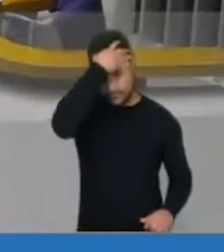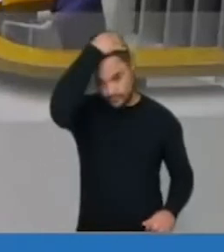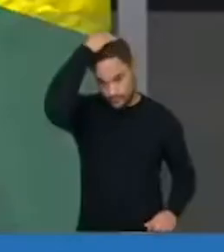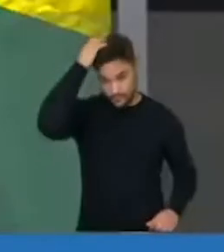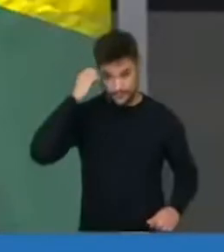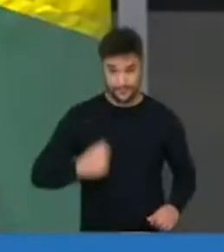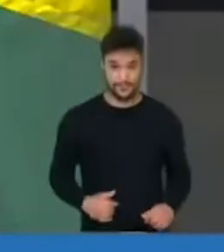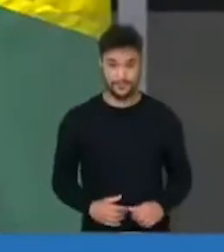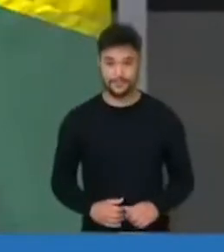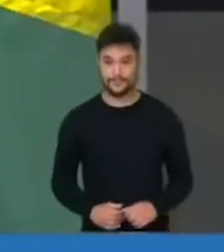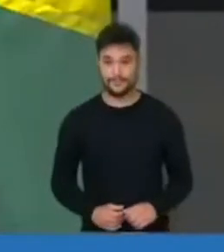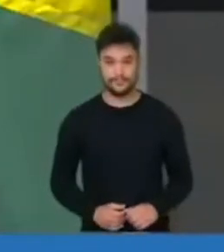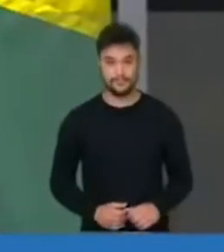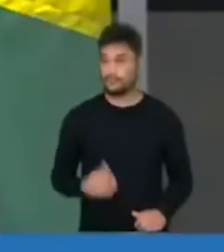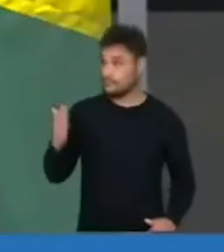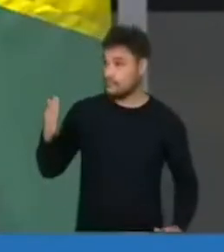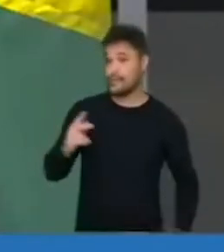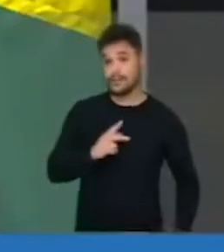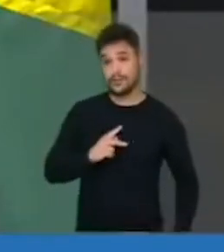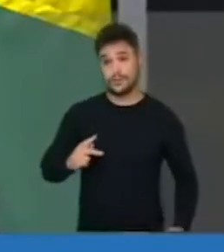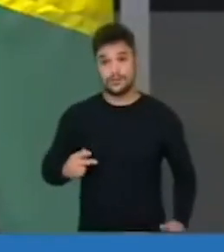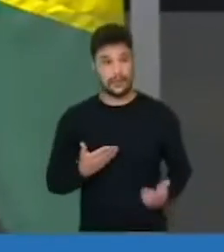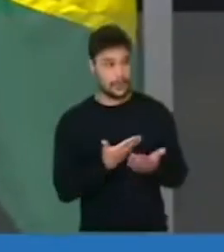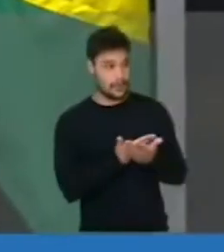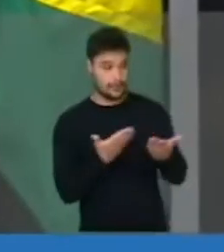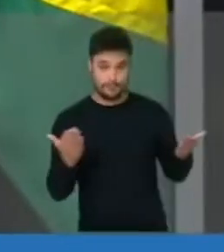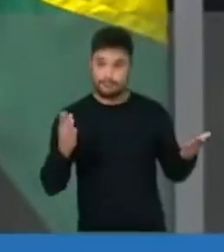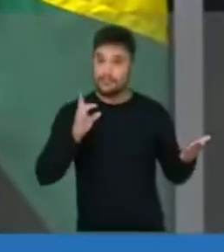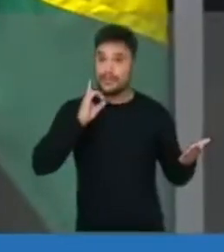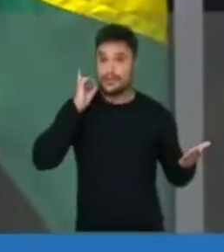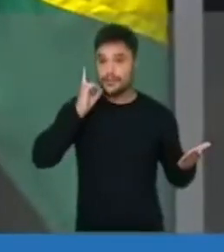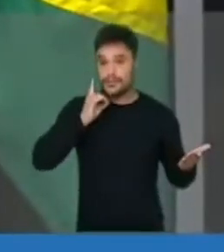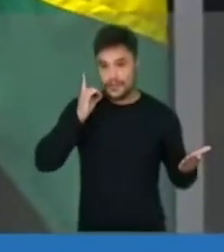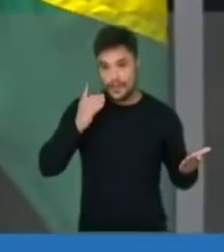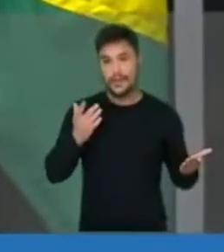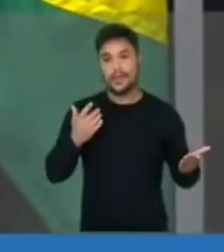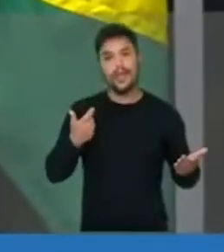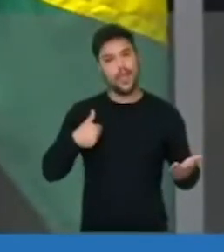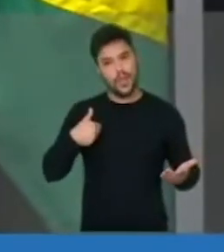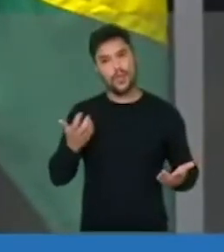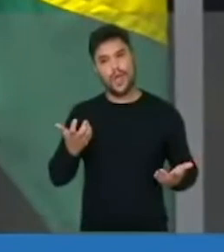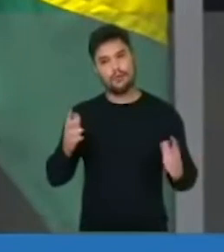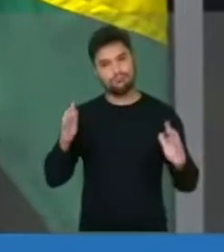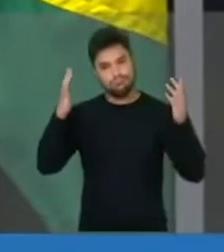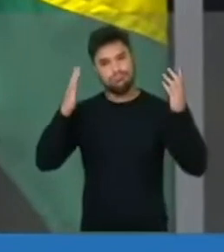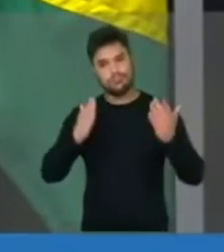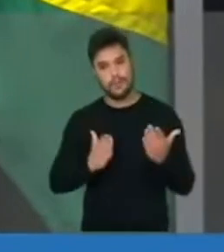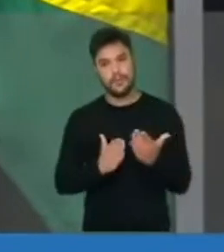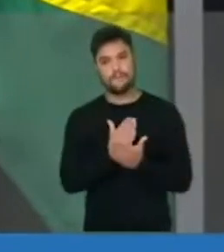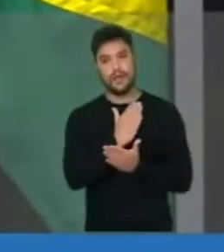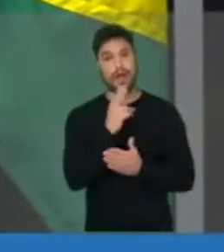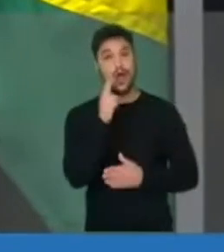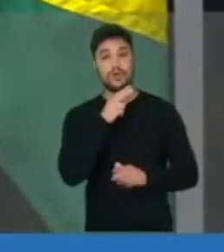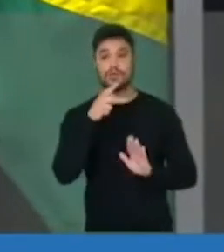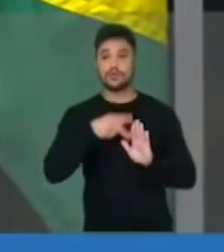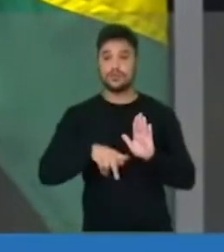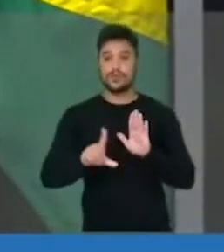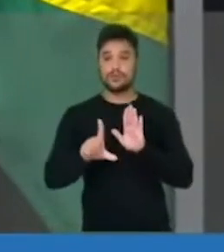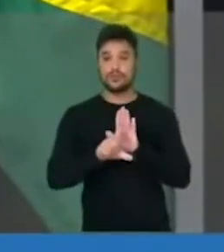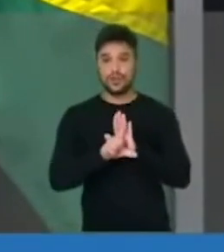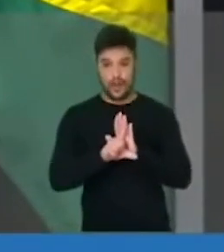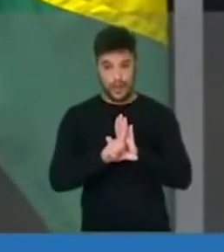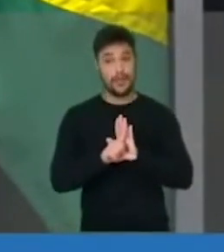fala que senhor presidente senhores deputados eu quero aqui comemorar a aprovação da urgência do projeto que nós